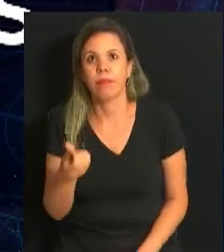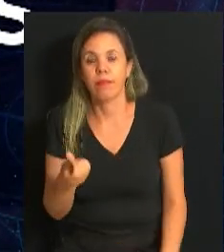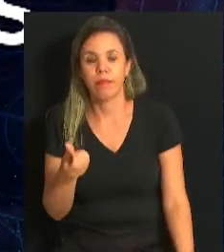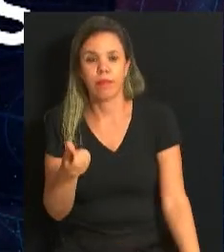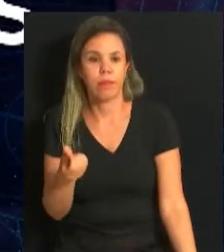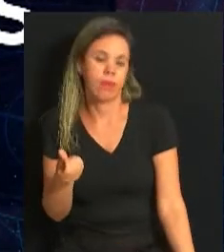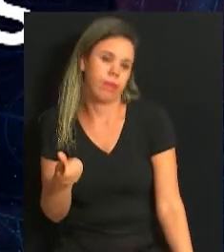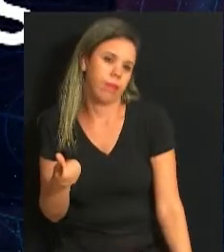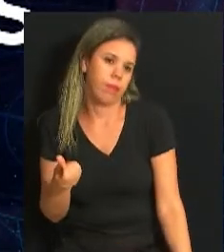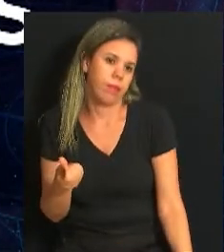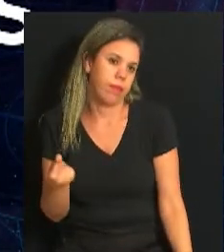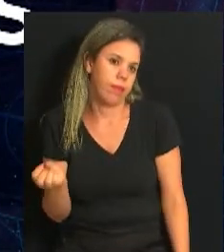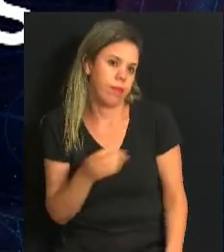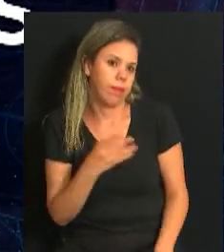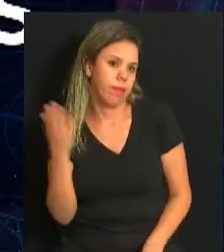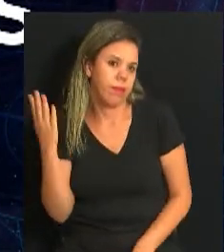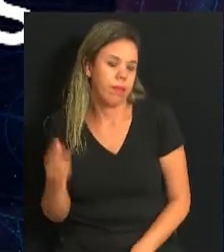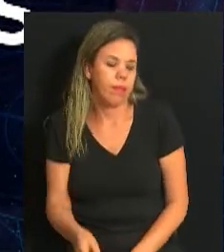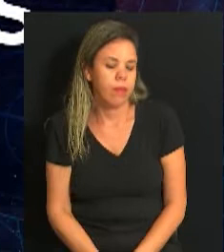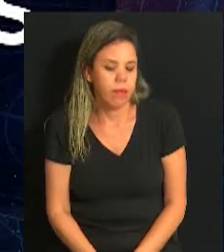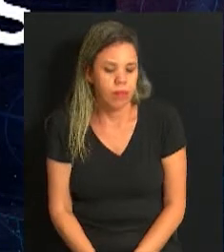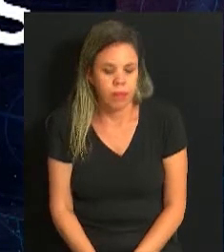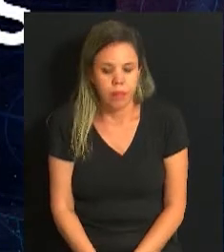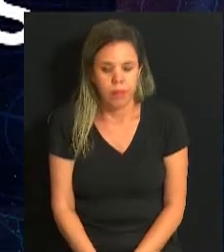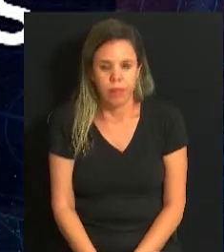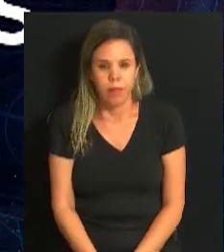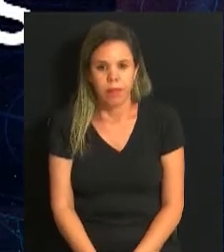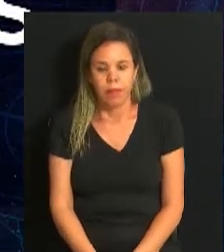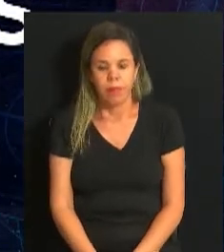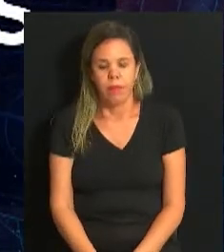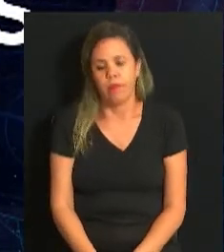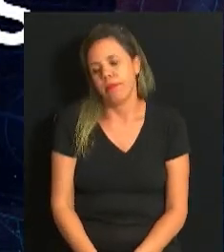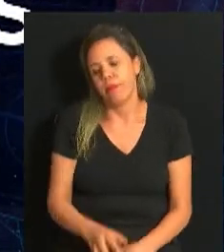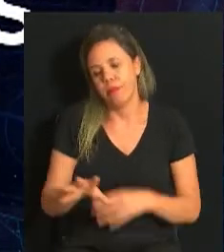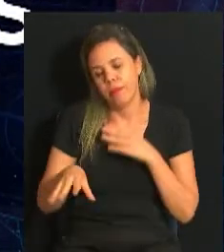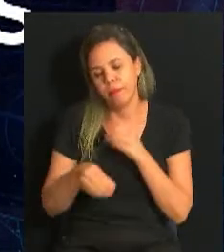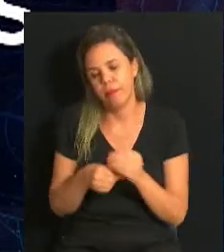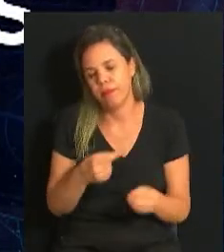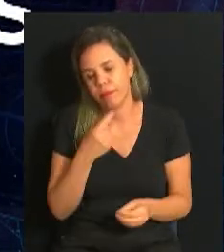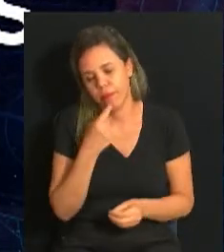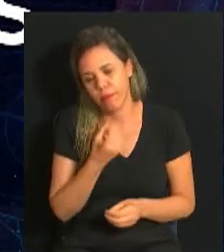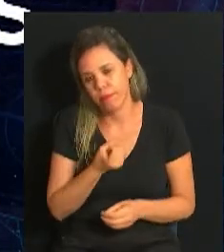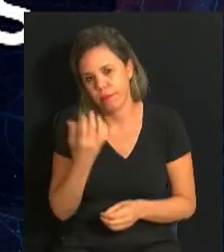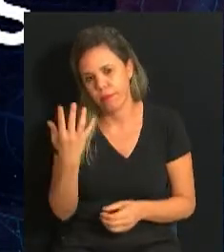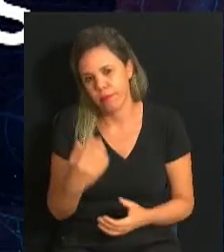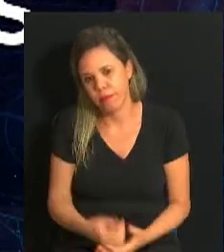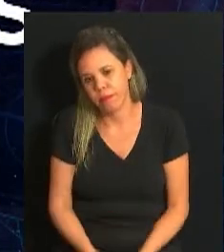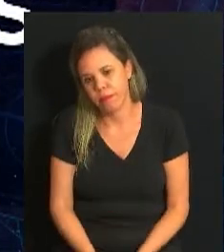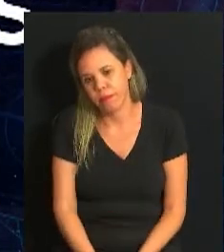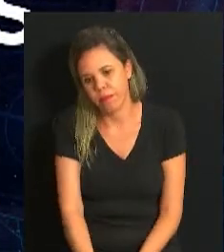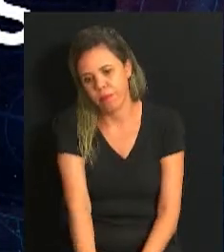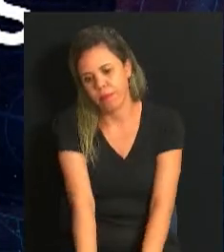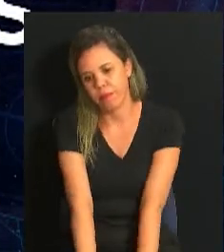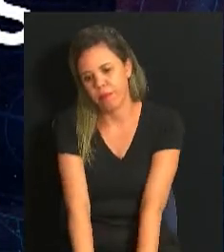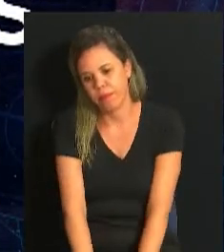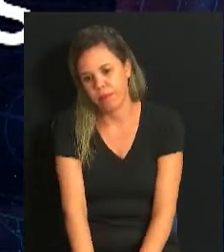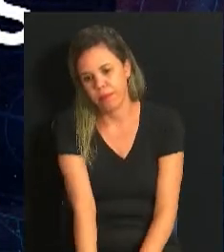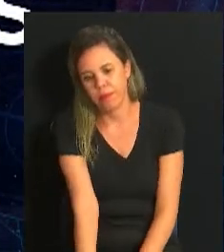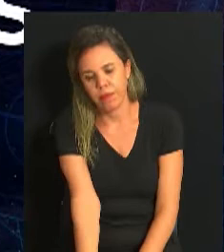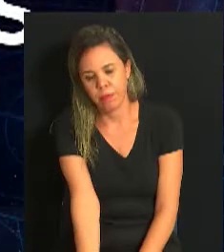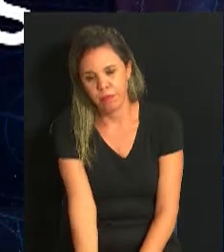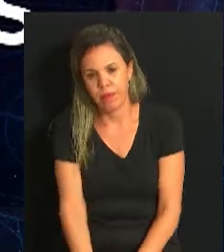1146 novos casos de acordo com esta última atualização em Campinas 1146 pessoas